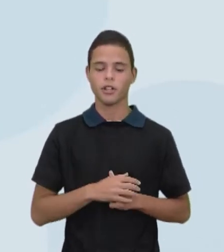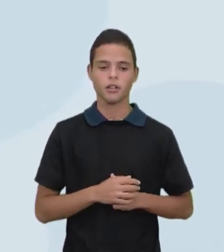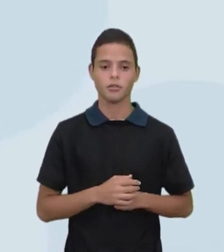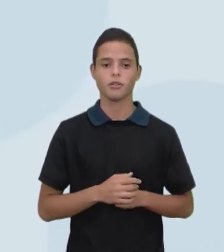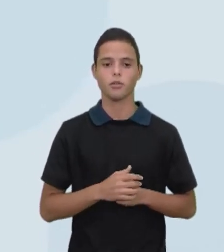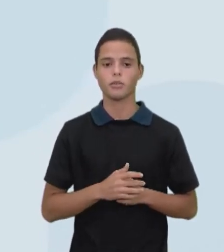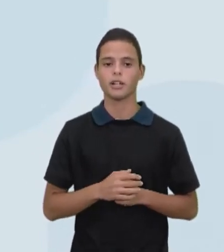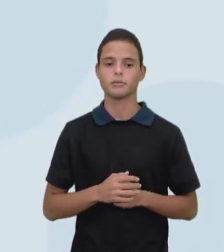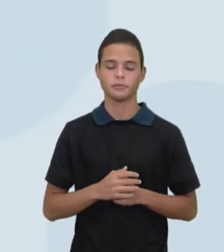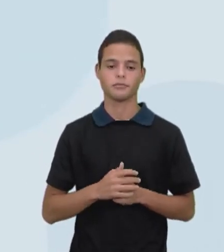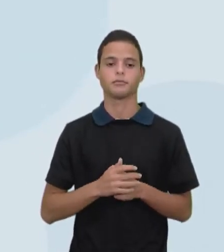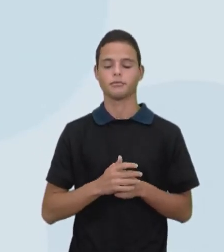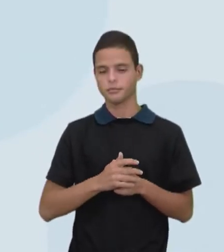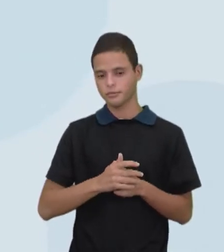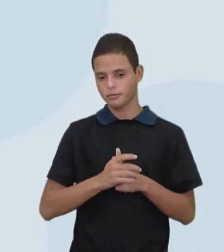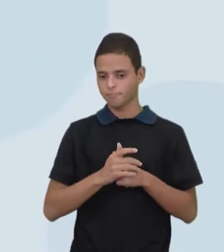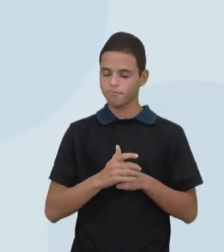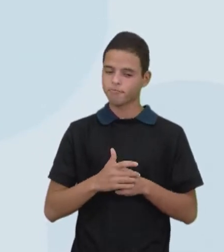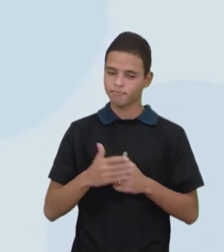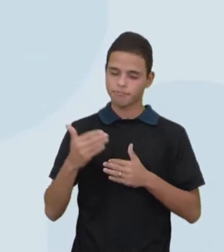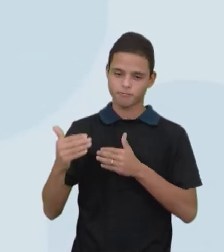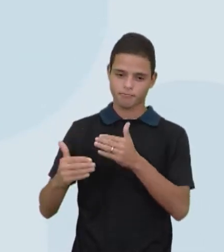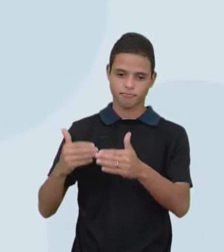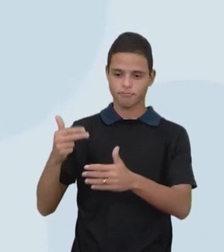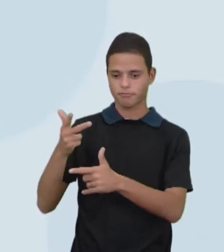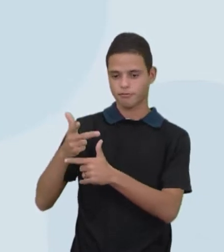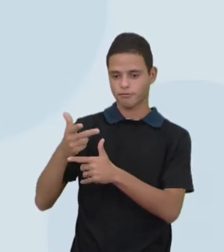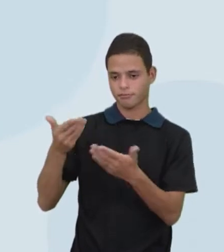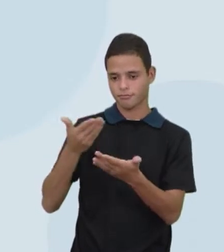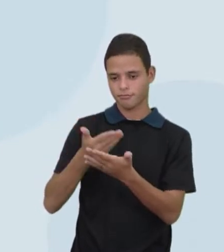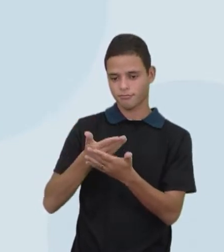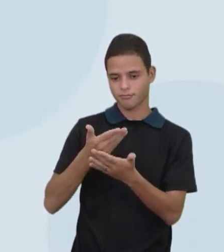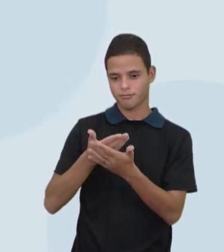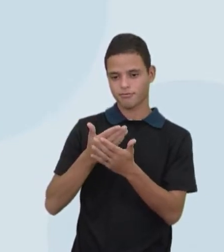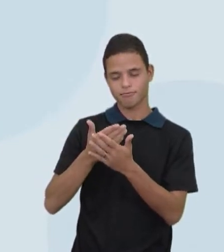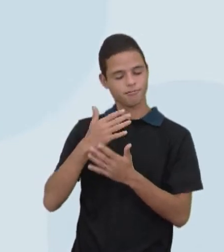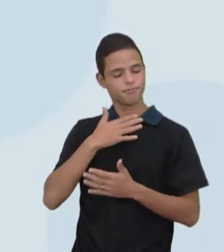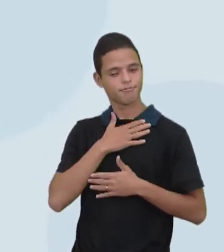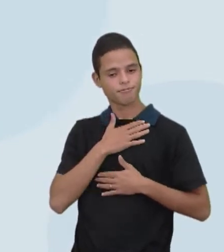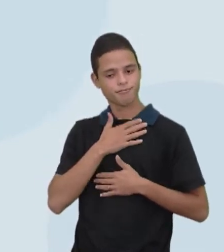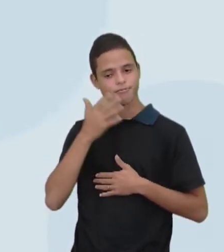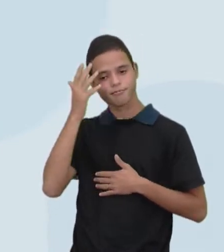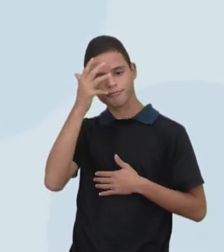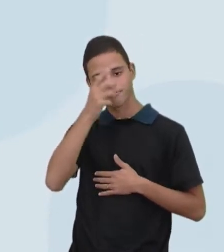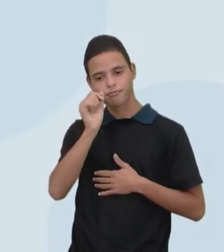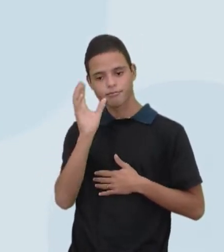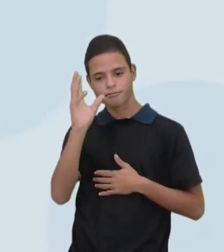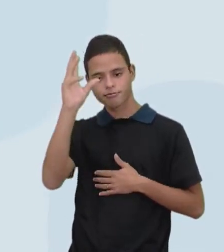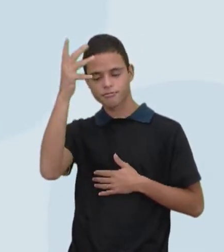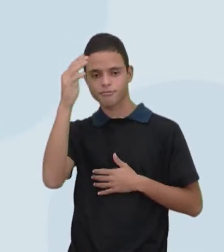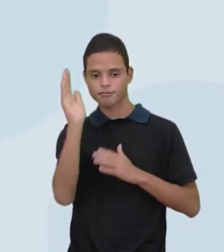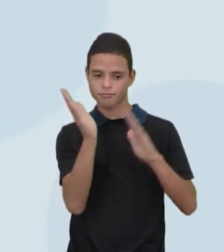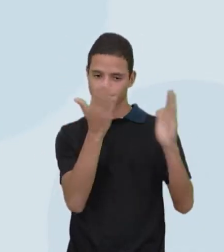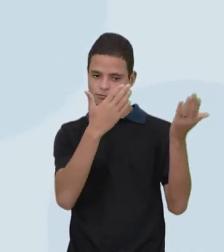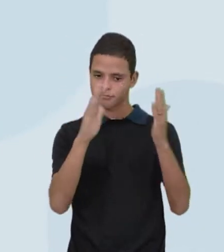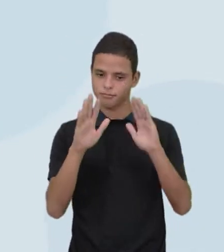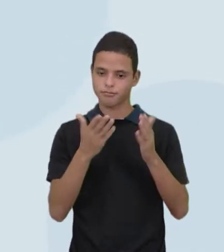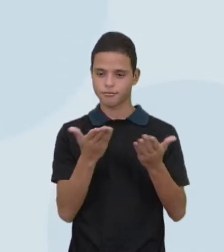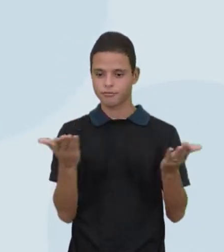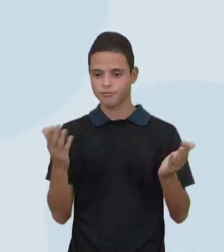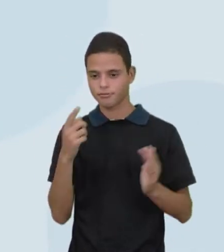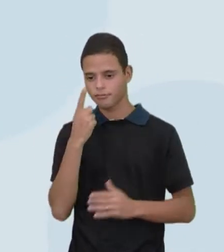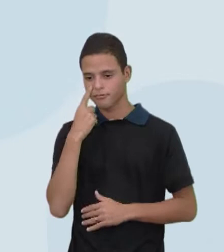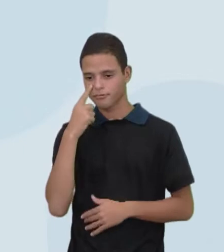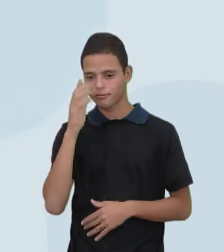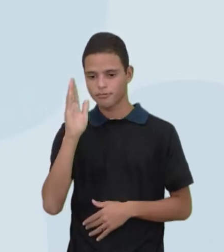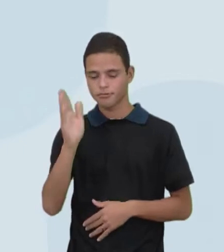eu gosto até de falei aqui para a produção, que esta aula é a coisa mais linda, é uma coisa que acontece na natureza, vocês devem ter visto já com